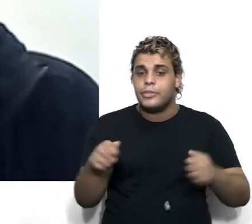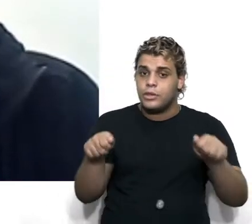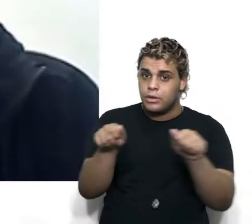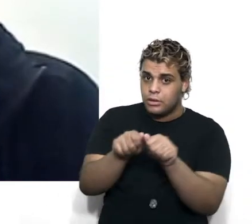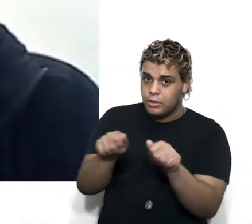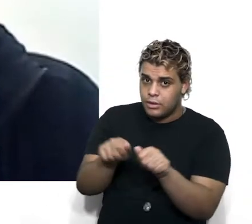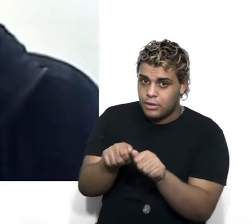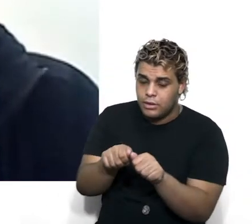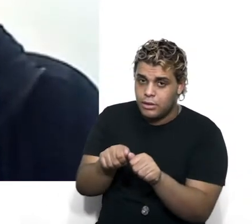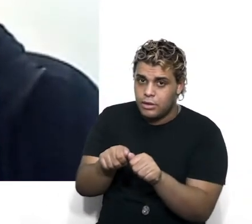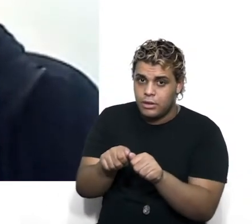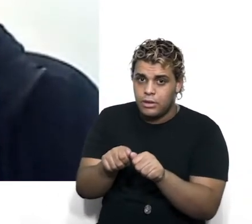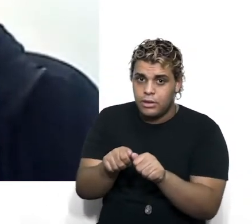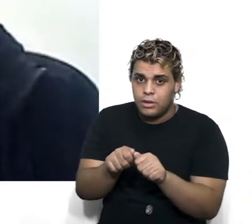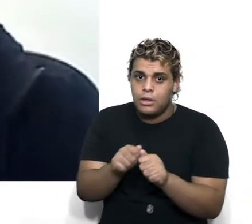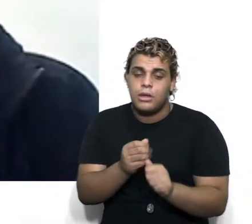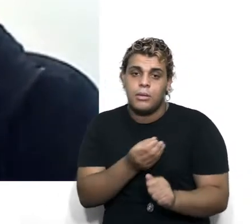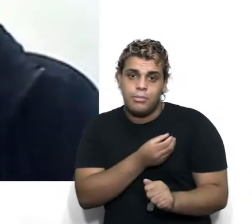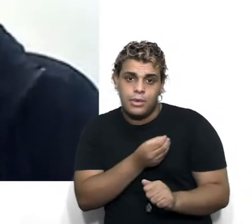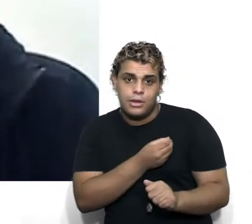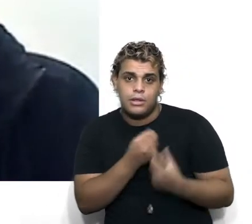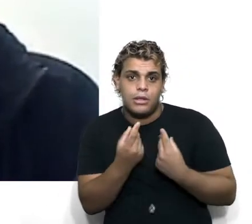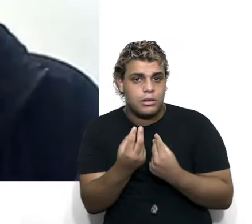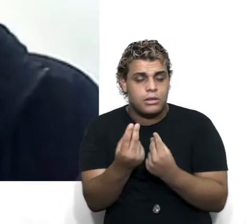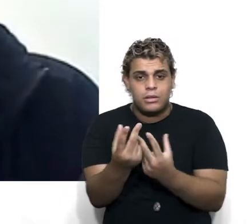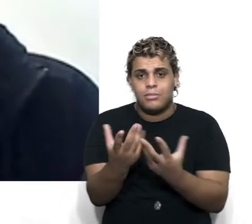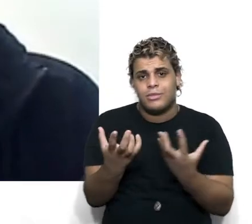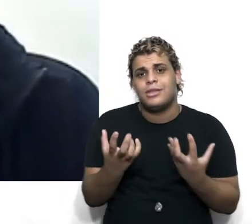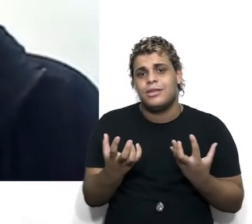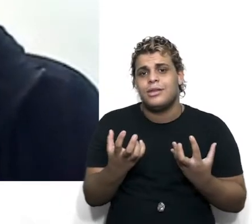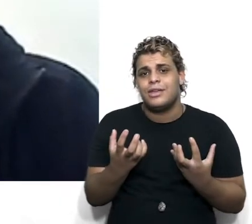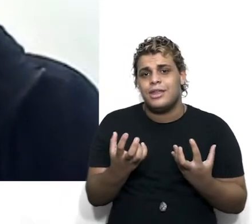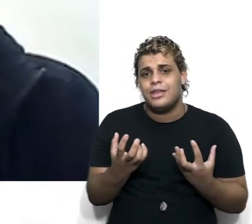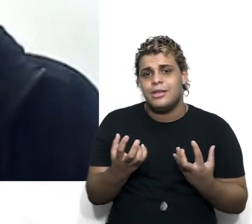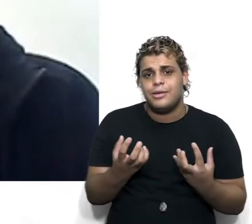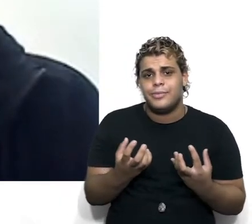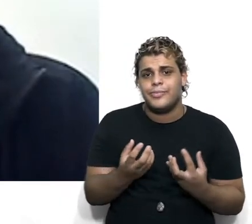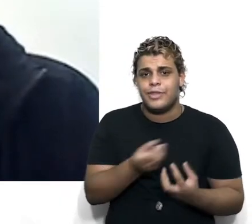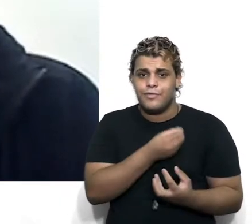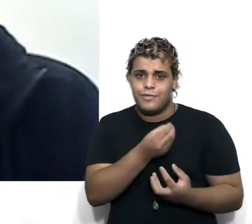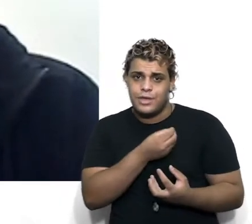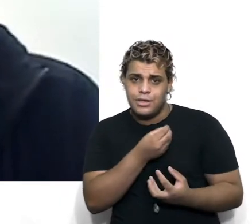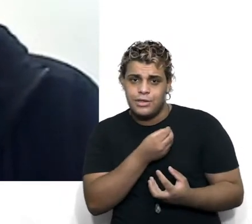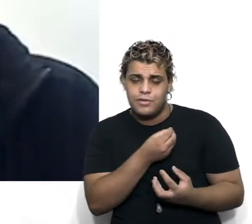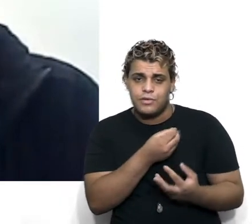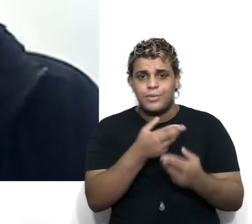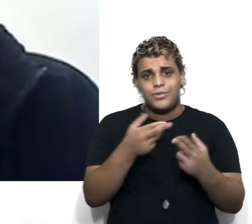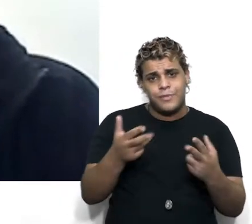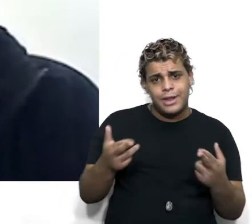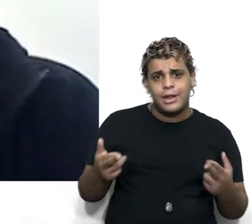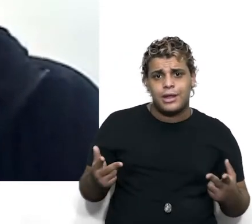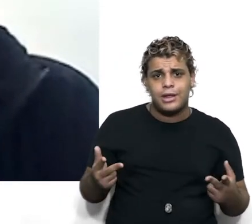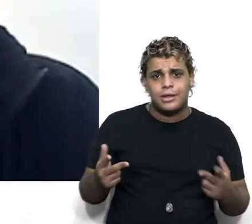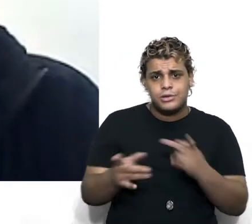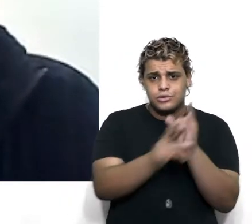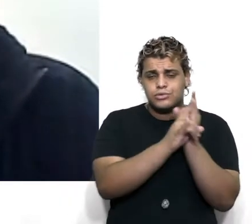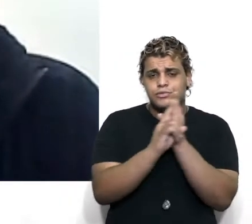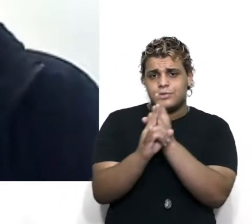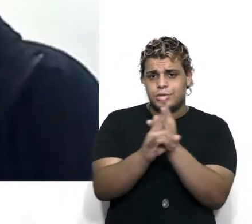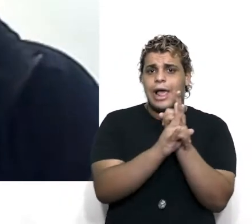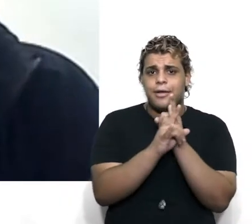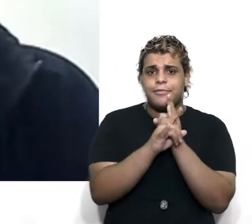cria, claro, a presença sempre, porque a presença física é outra coisa, mas realmente eu